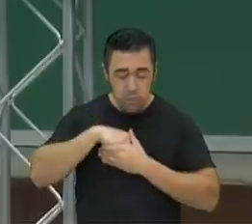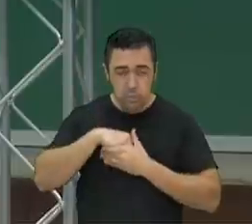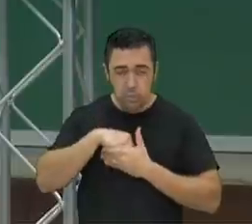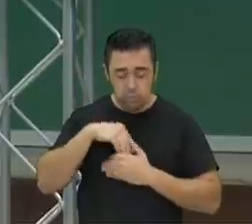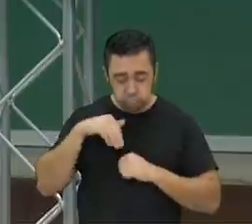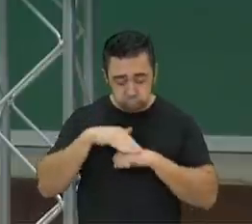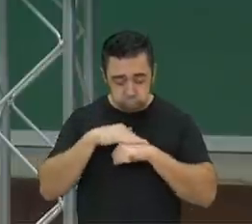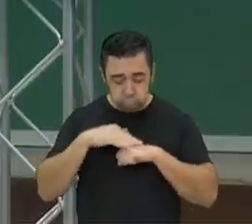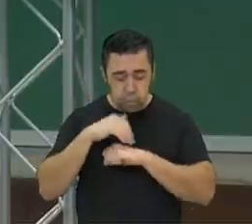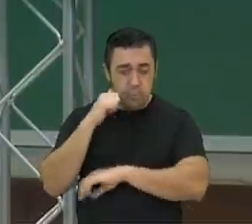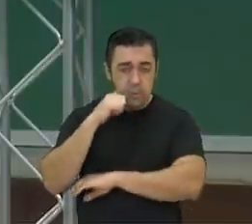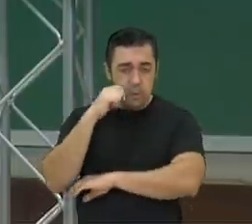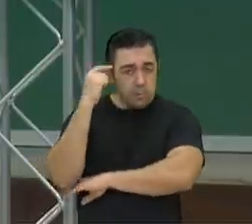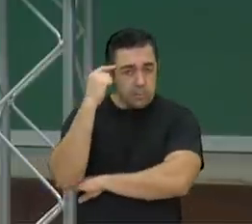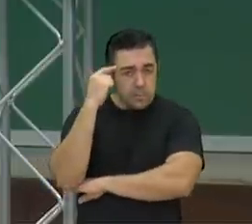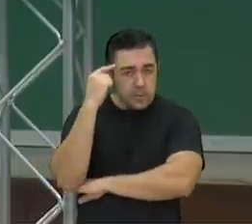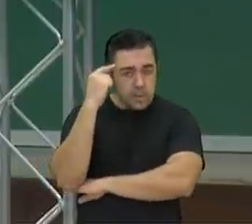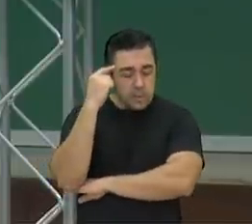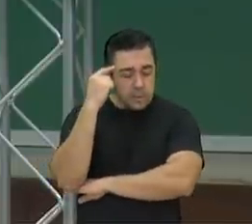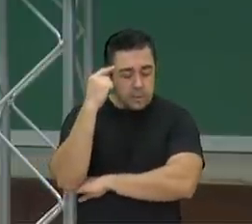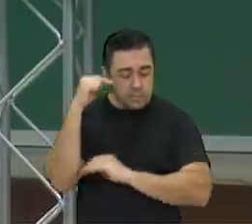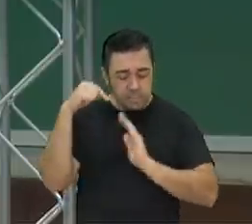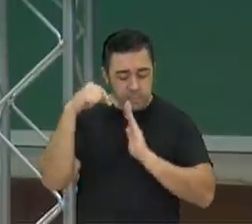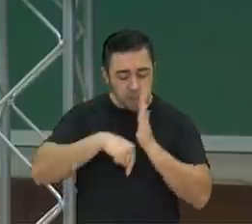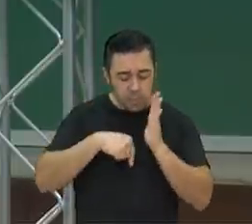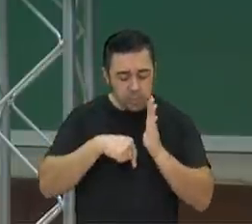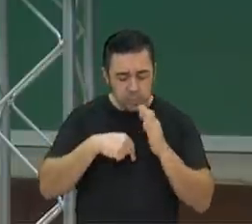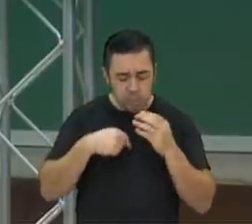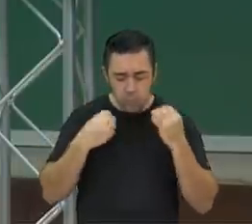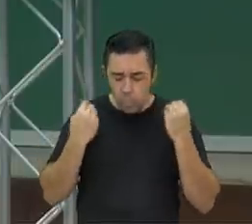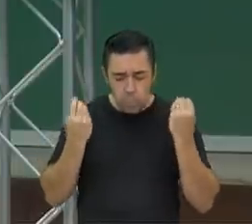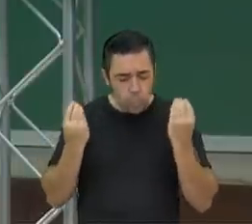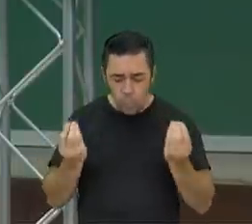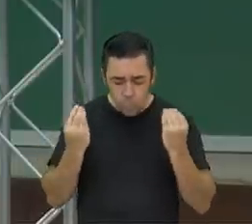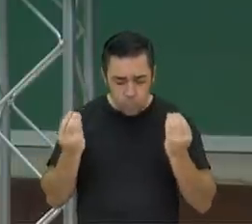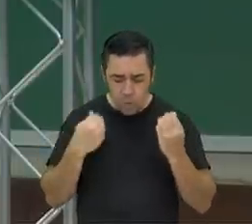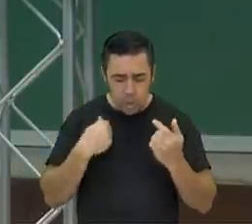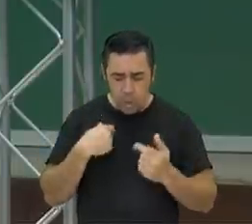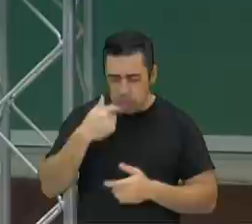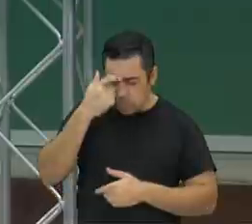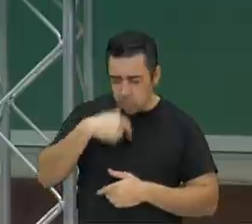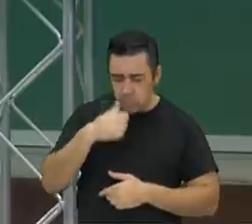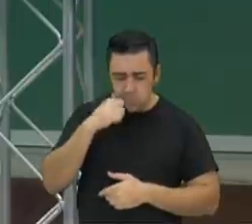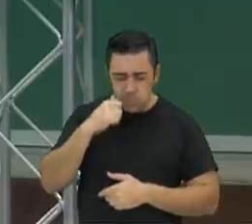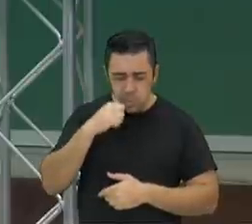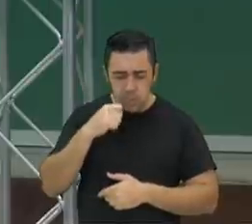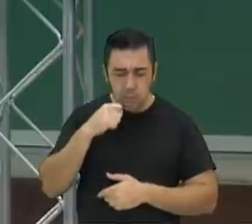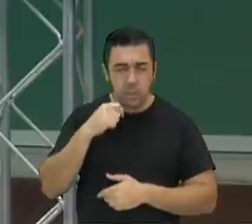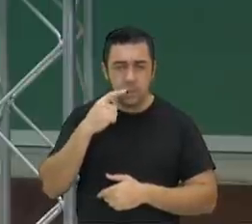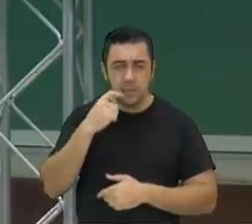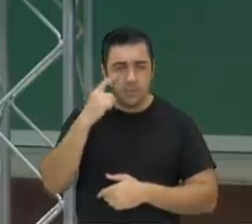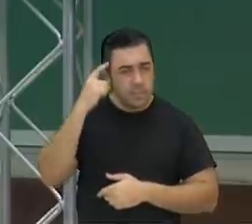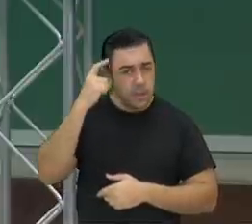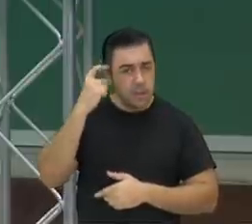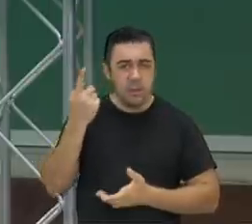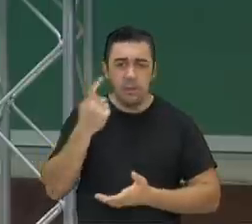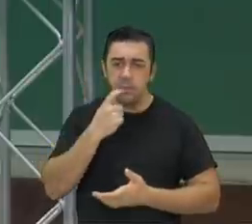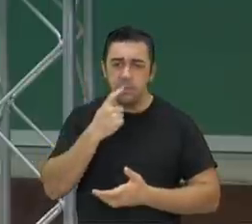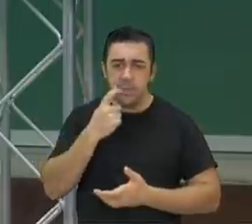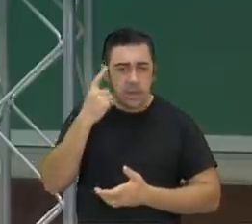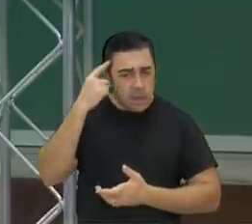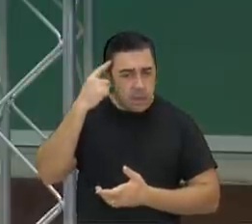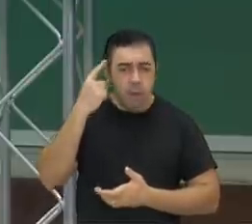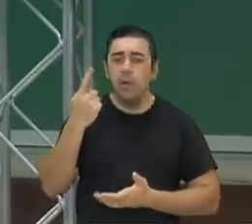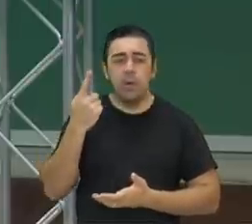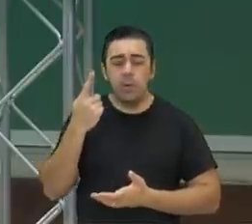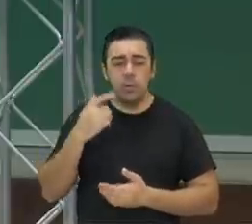menina, né, ela mesma se pergunta, ela se auto-questiona, o que fazer de uma menina ruiva com soluço? Né? Então, aqui também,